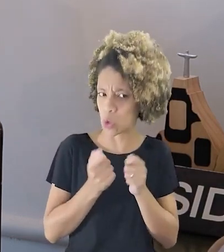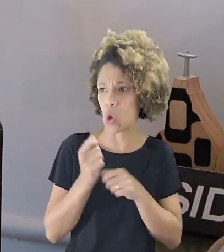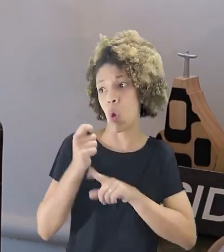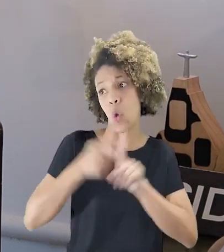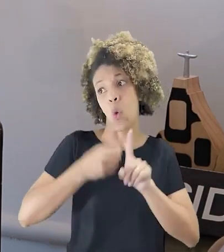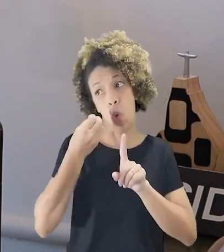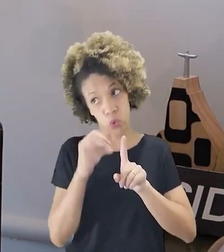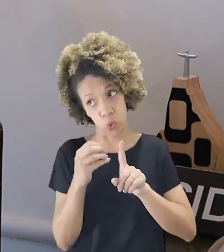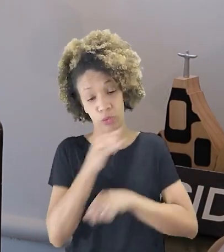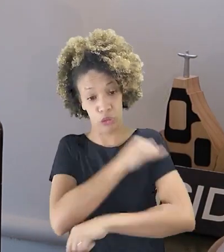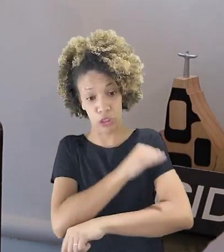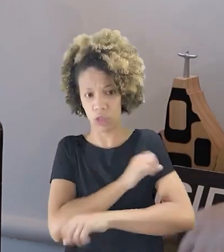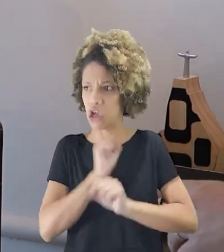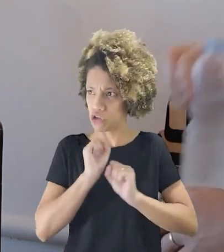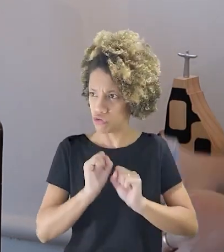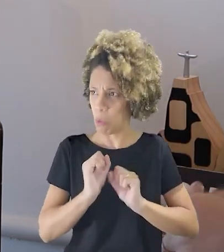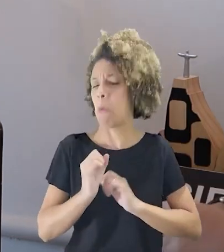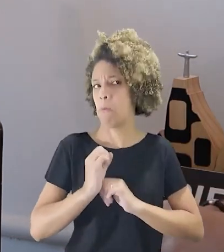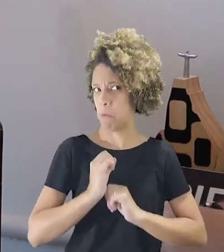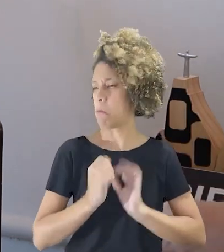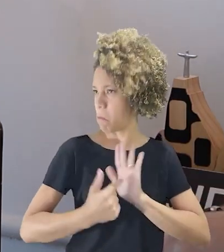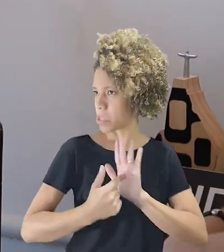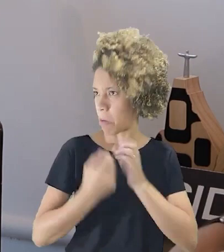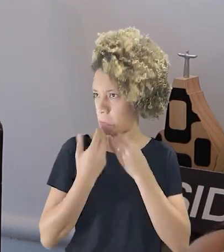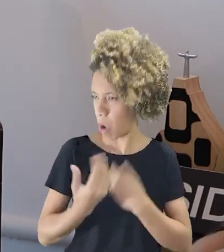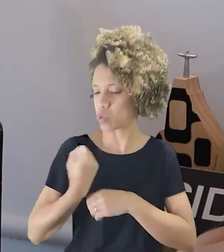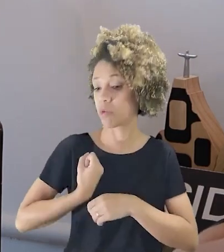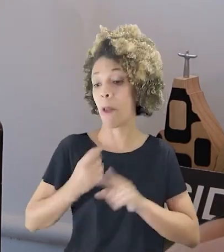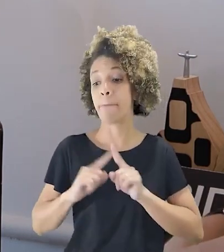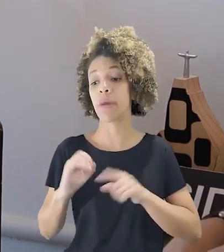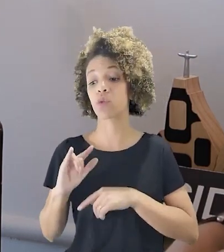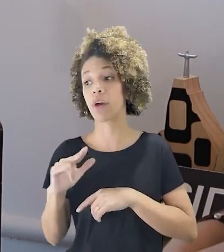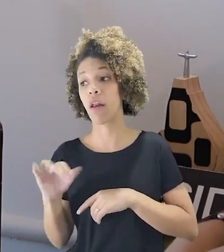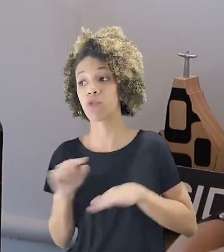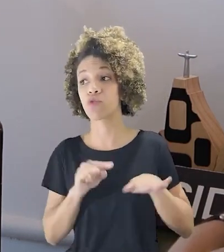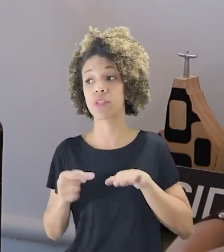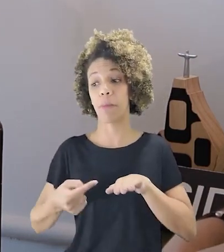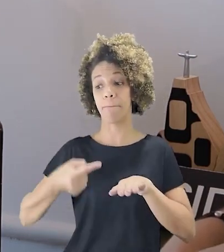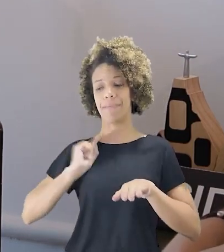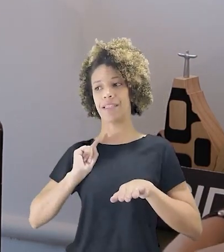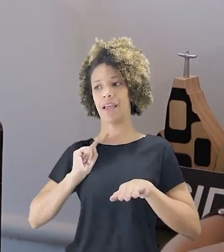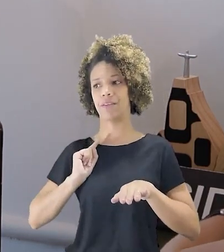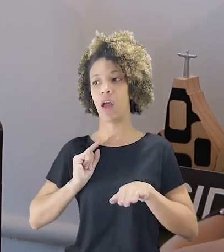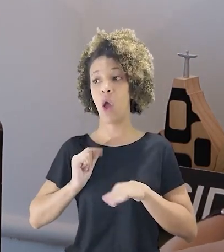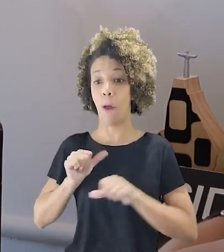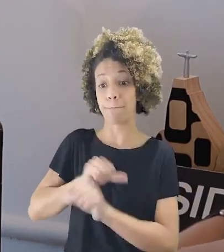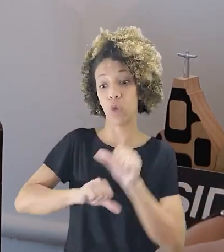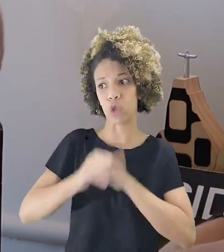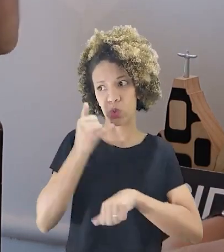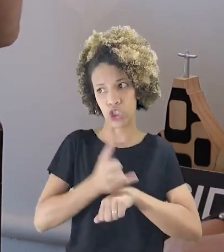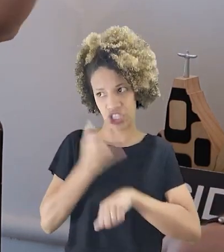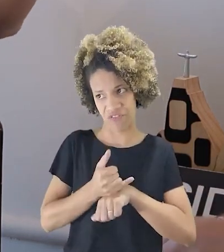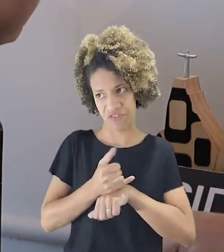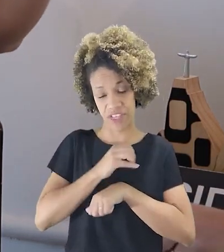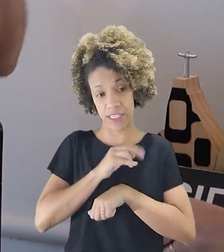nós tínhamos bons números para apresentar. Mas o Cláudio Castro, semana passada, foi mudar o chefe da Polícia Civil. Aqui no Rio de